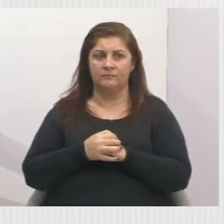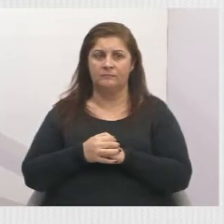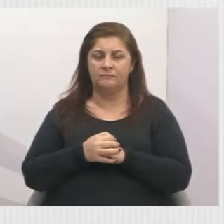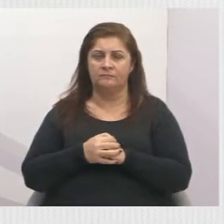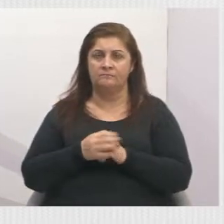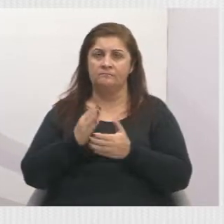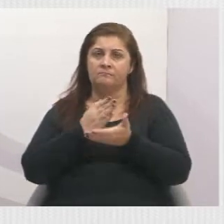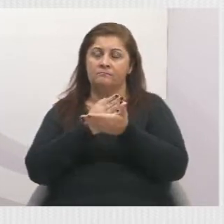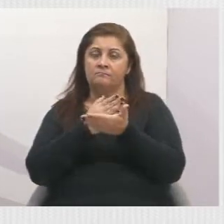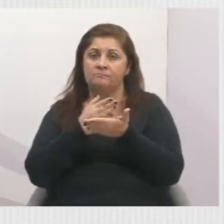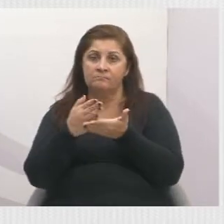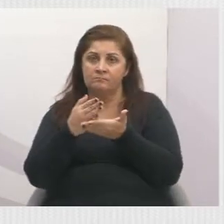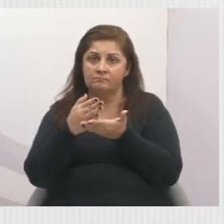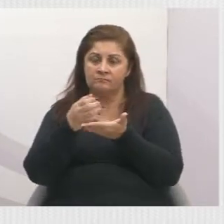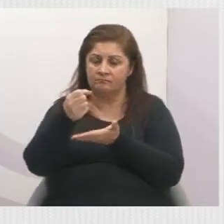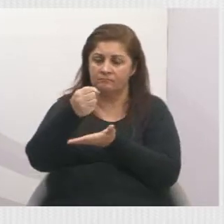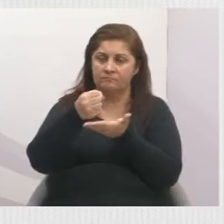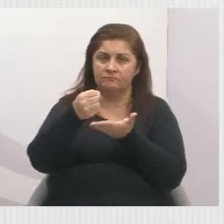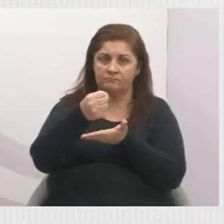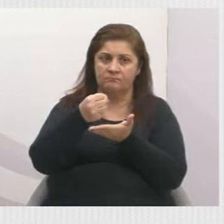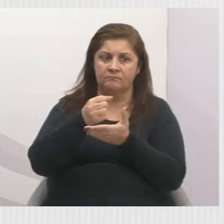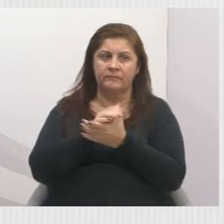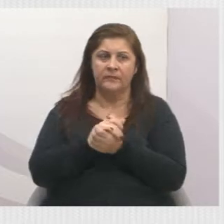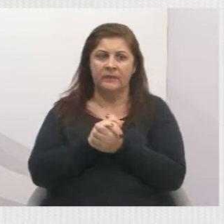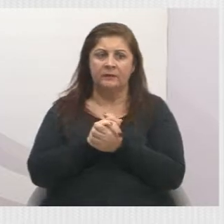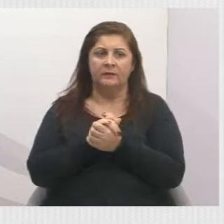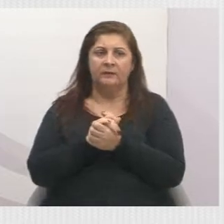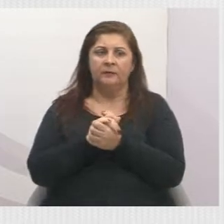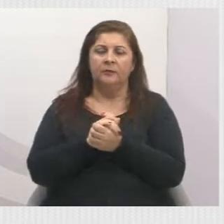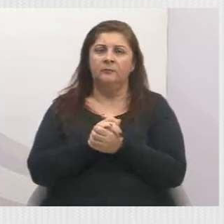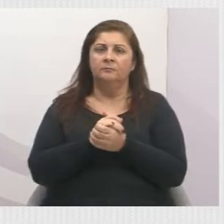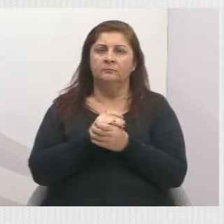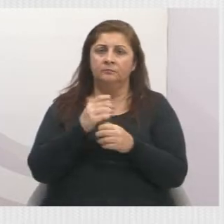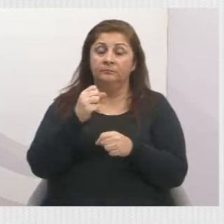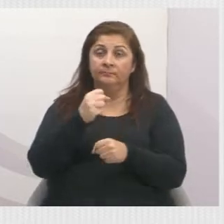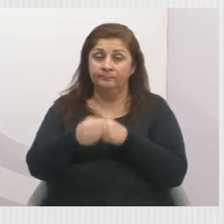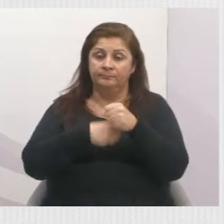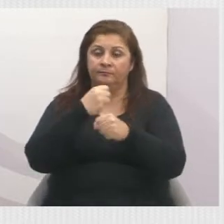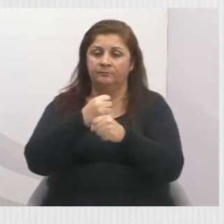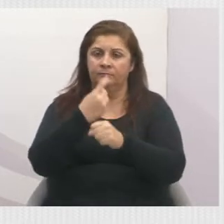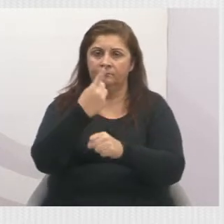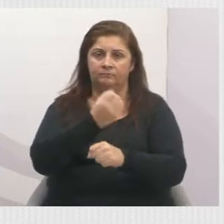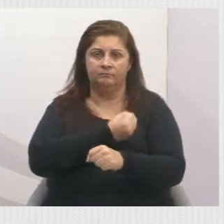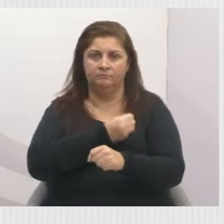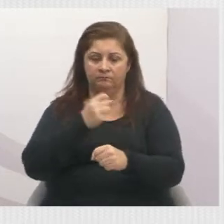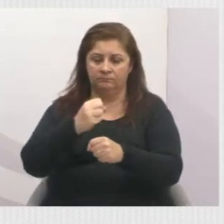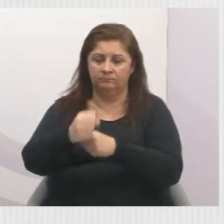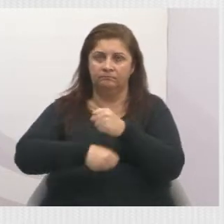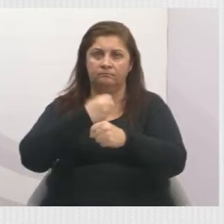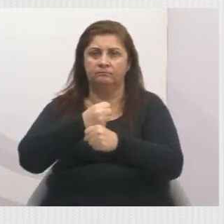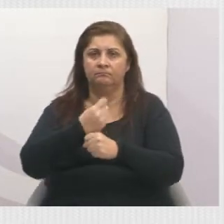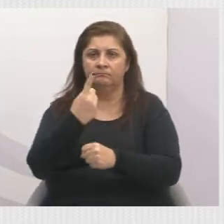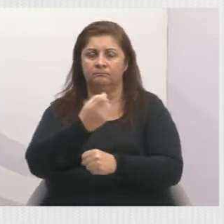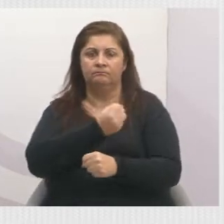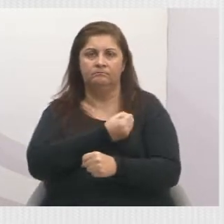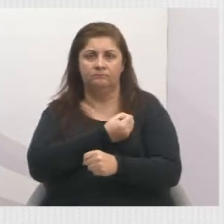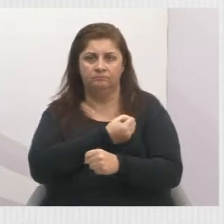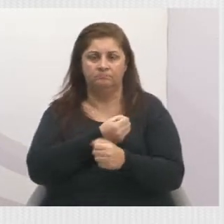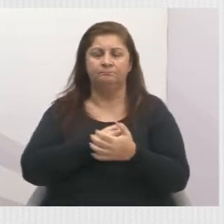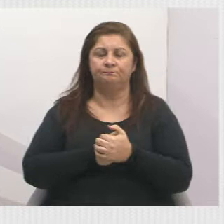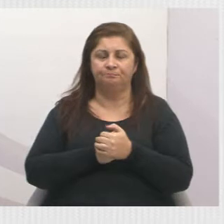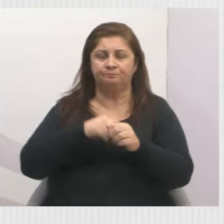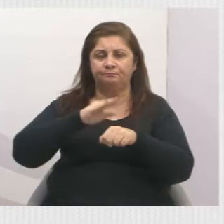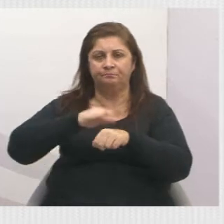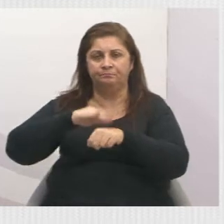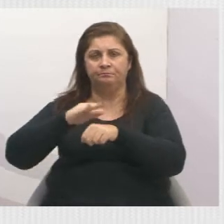mínimo, a partir de 1 de 2024, 1 ponto por ano, vai até se